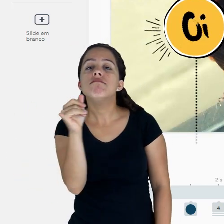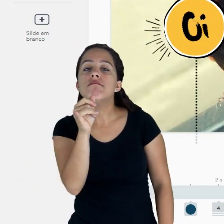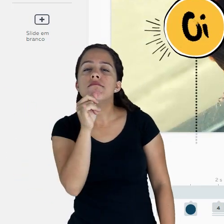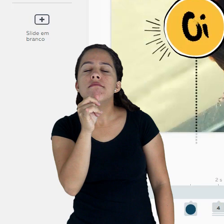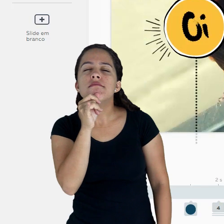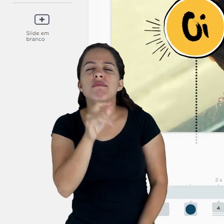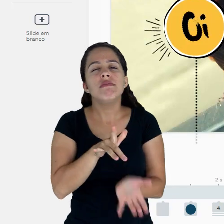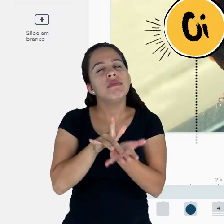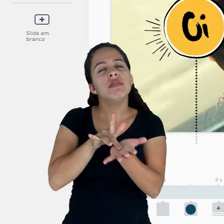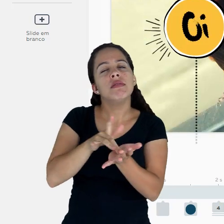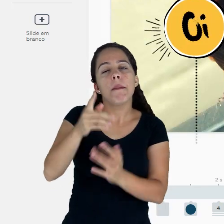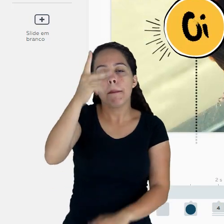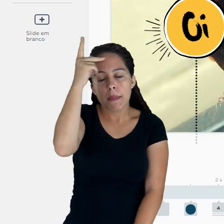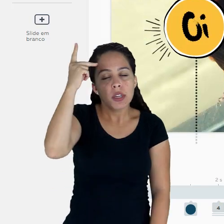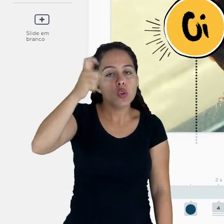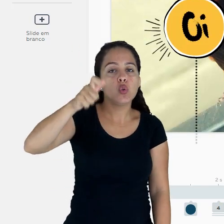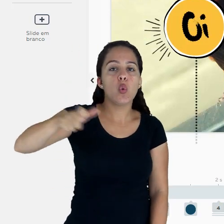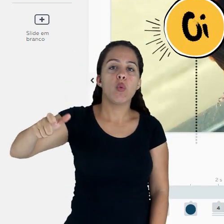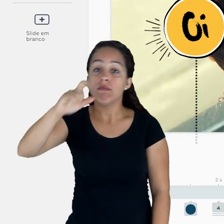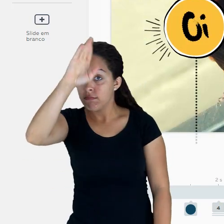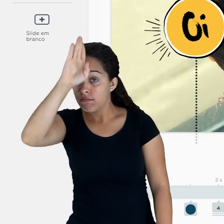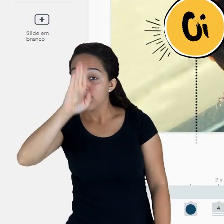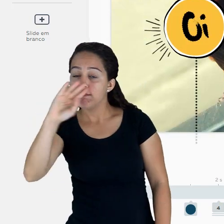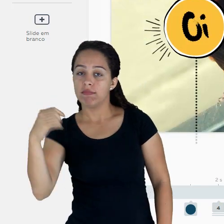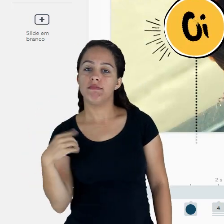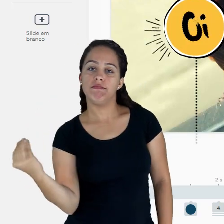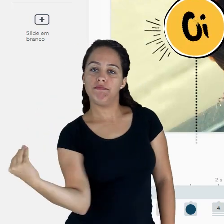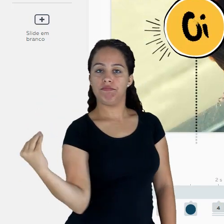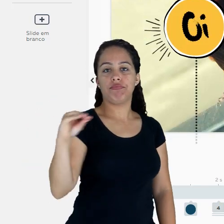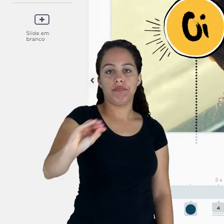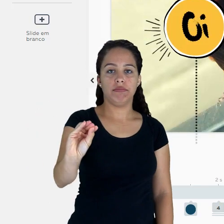personagem gratuito aqui